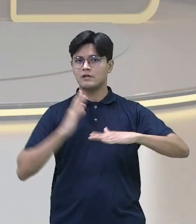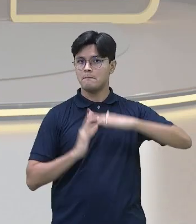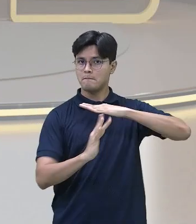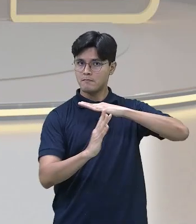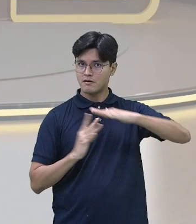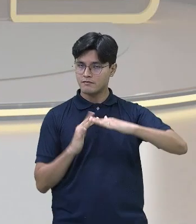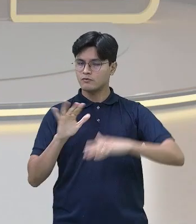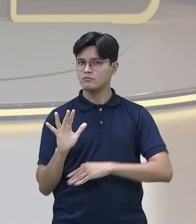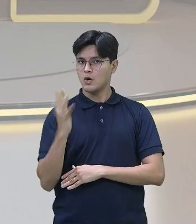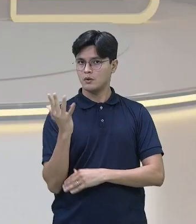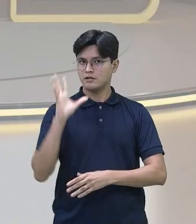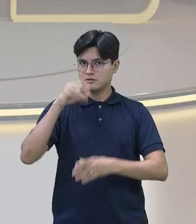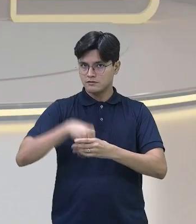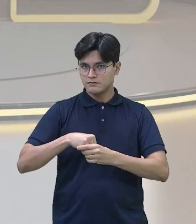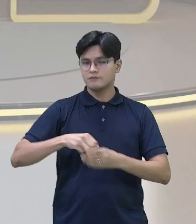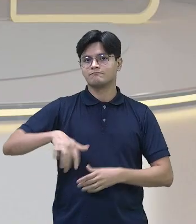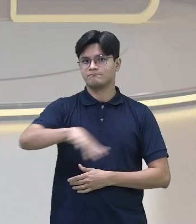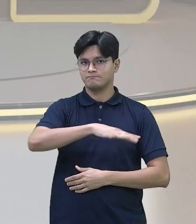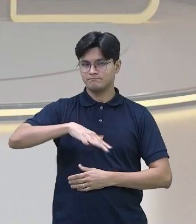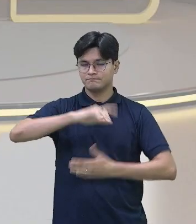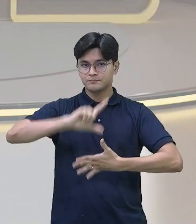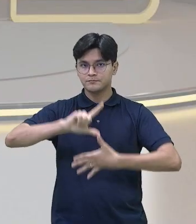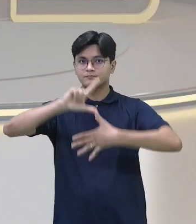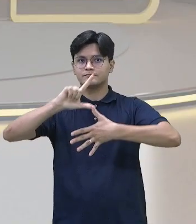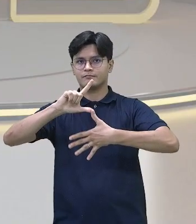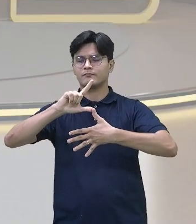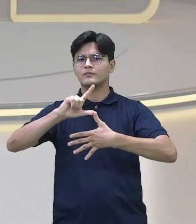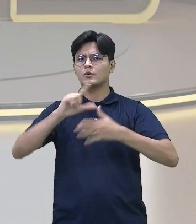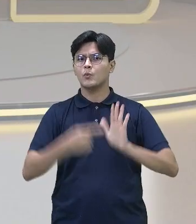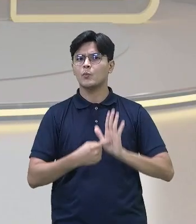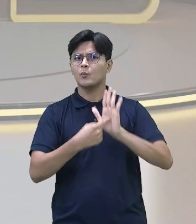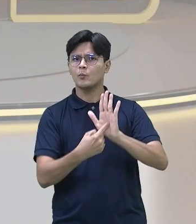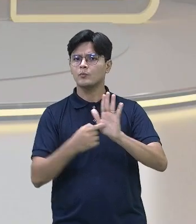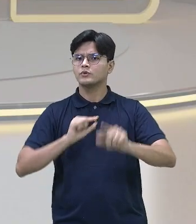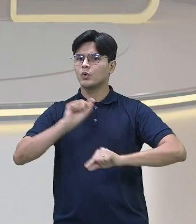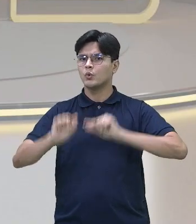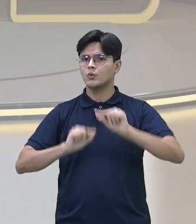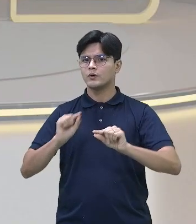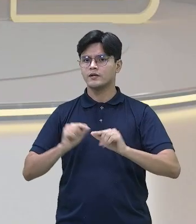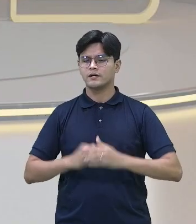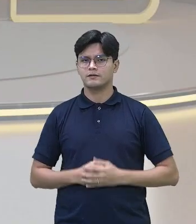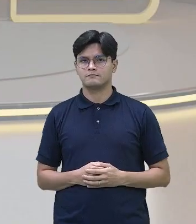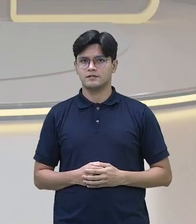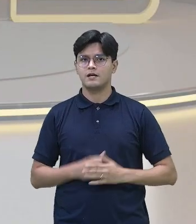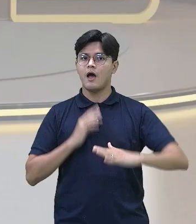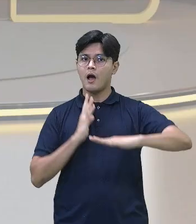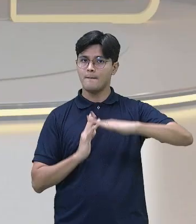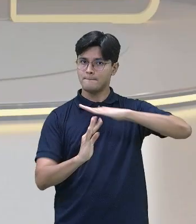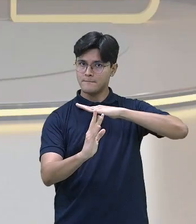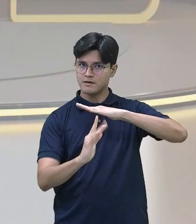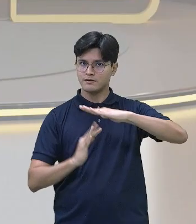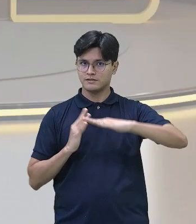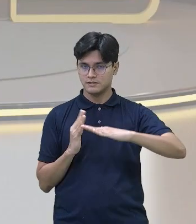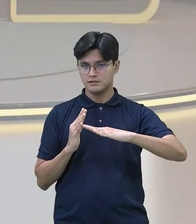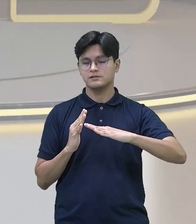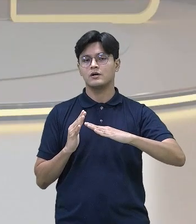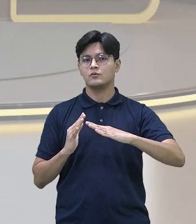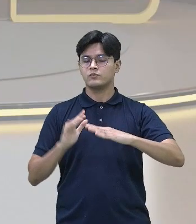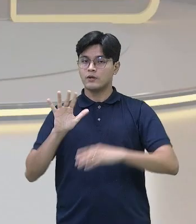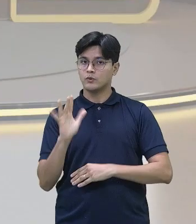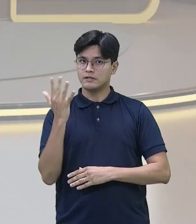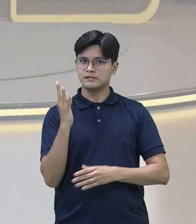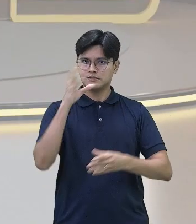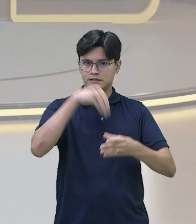migração intrarregional, ou seja, dentro da América Latina, e a extrarregional, que é a migração para